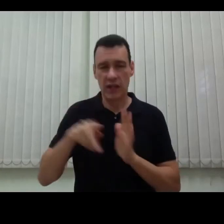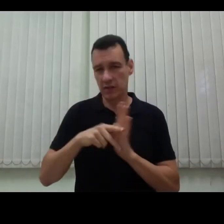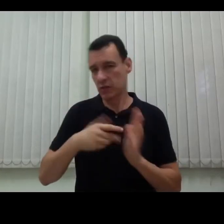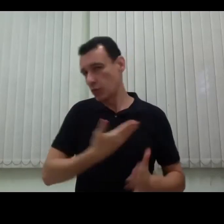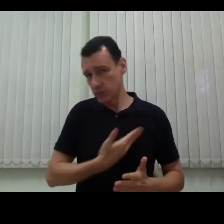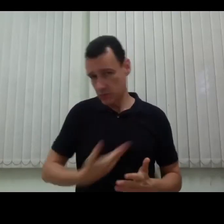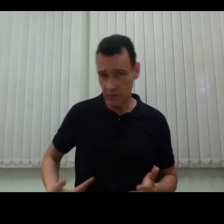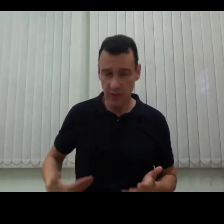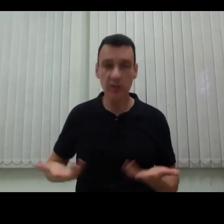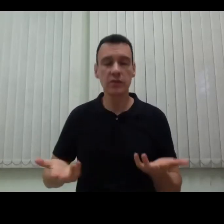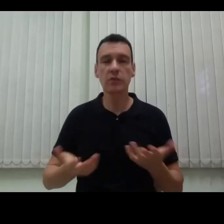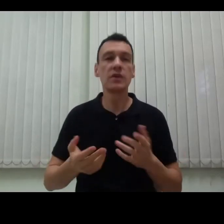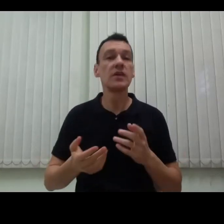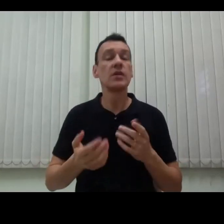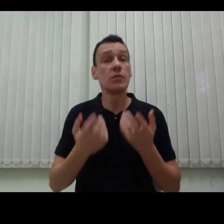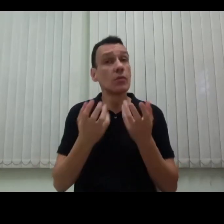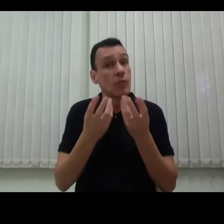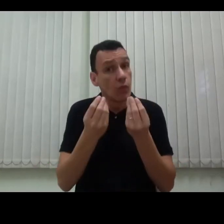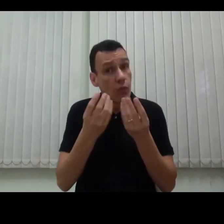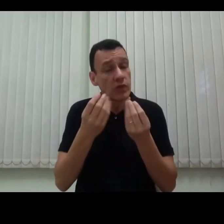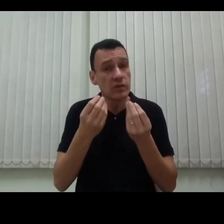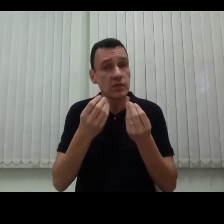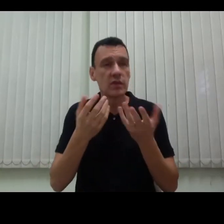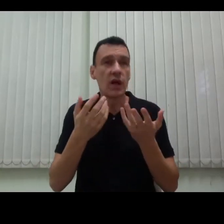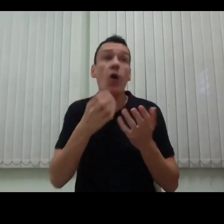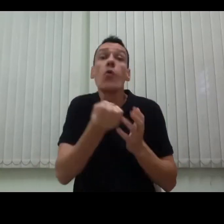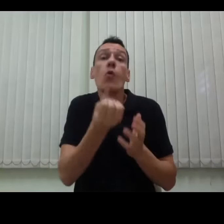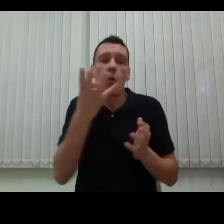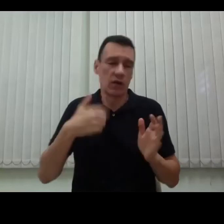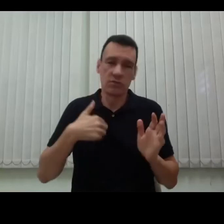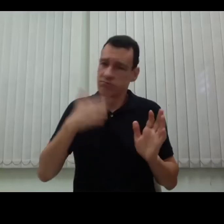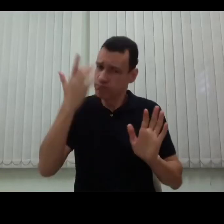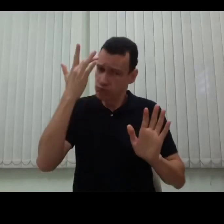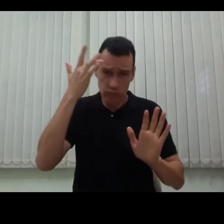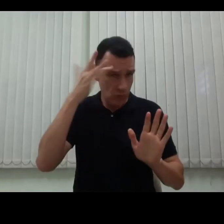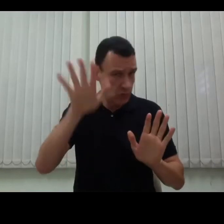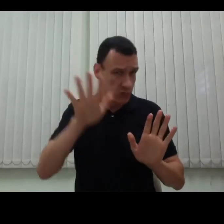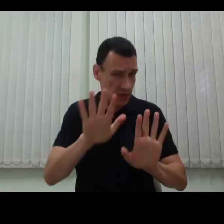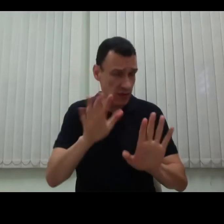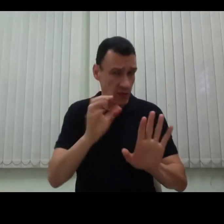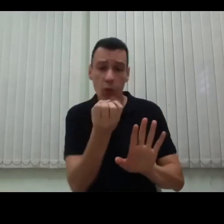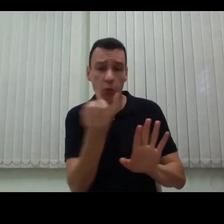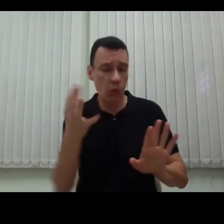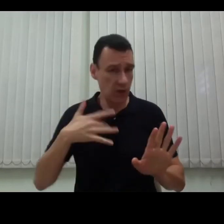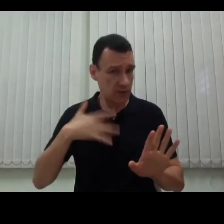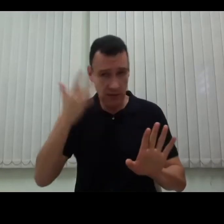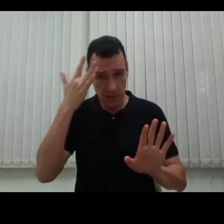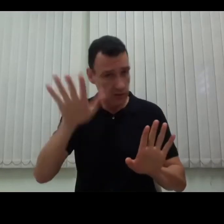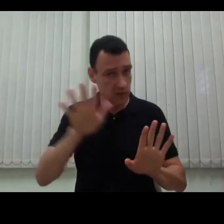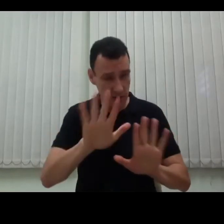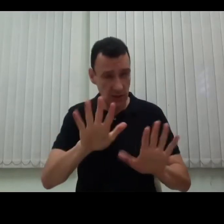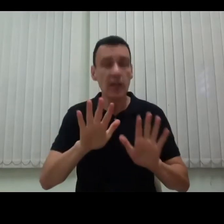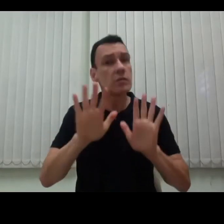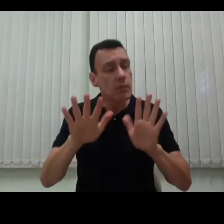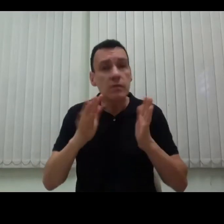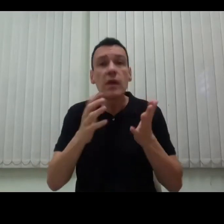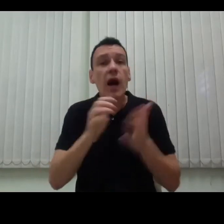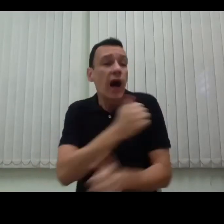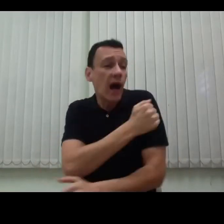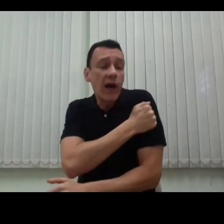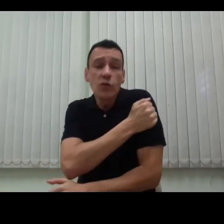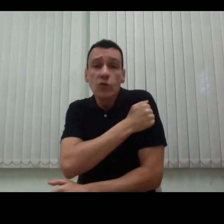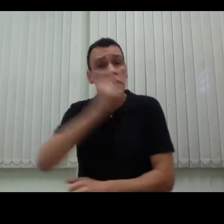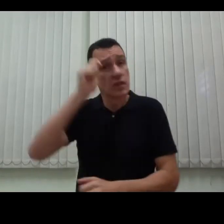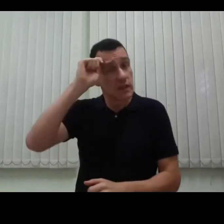e provavelmente uma maioria, se a gente considerar o perfil da nossa população, de estudantes, de pessoas negras.